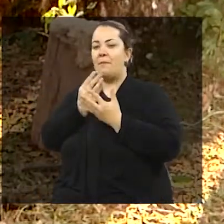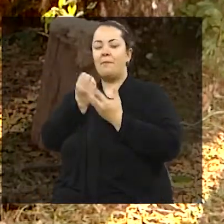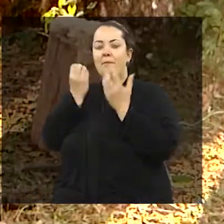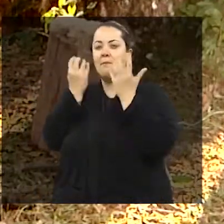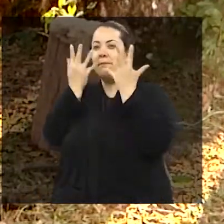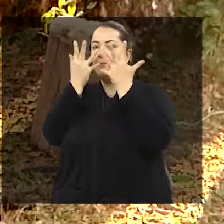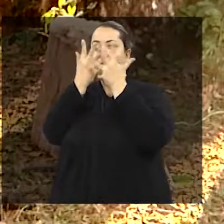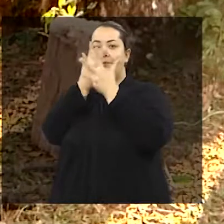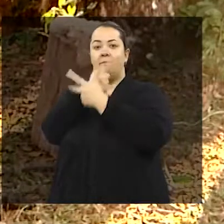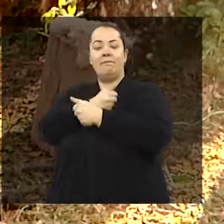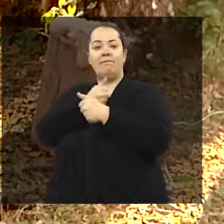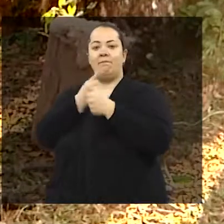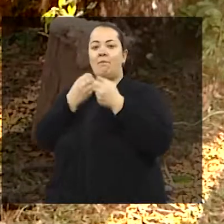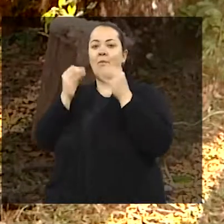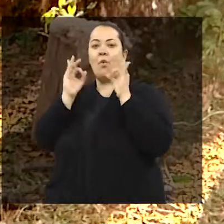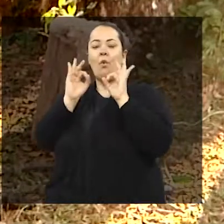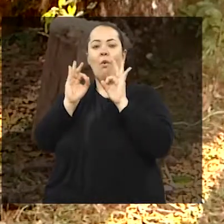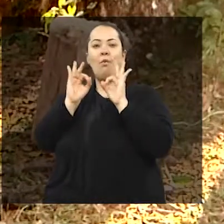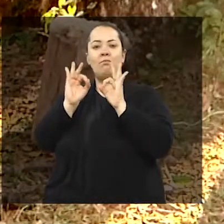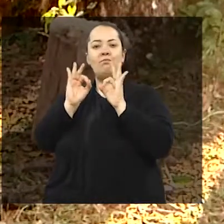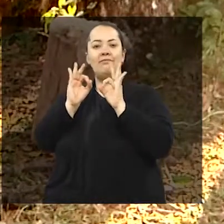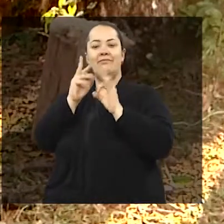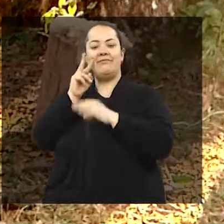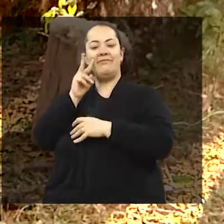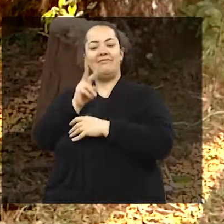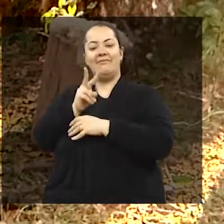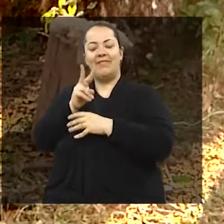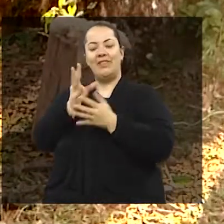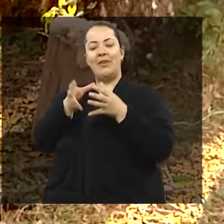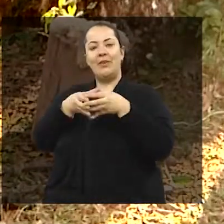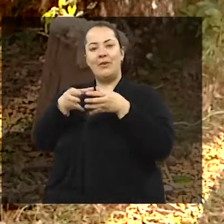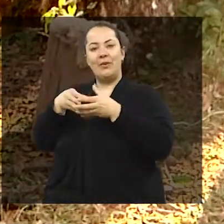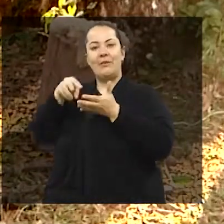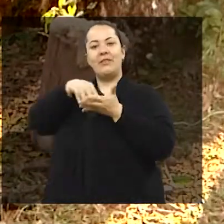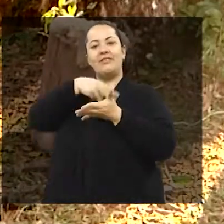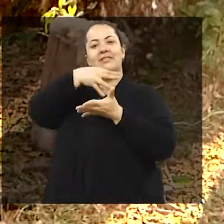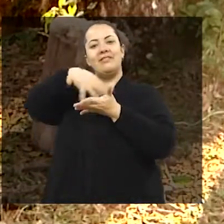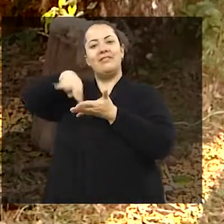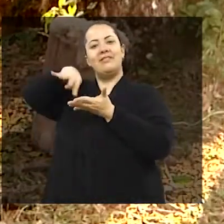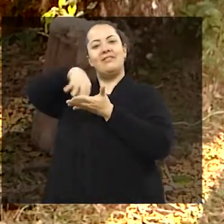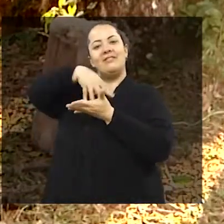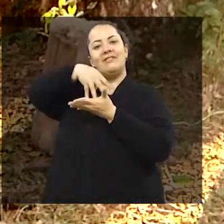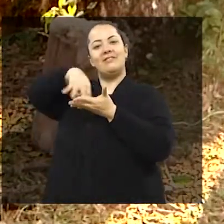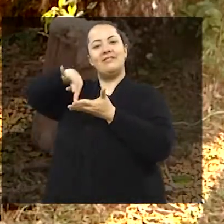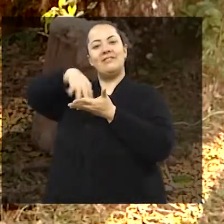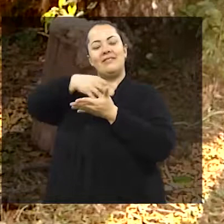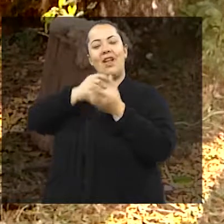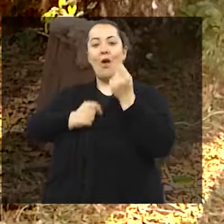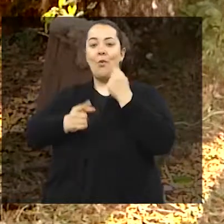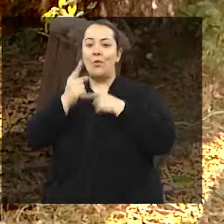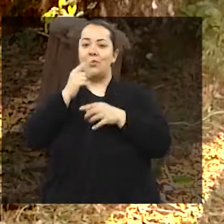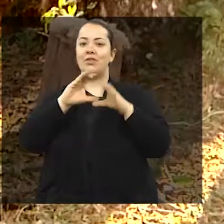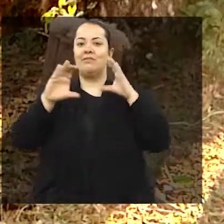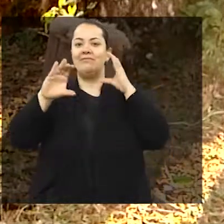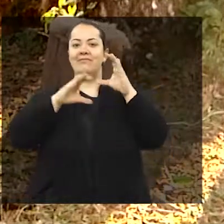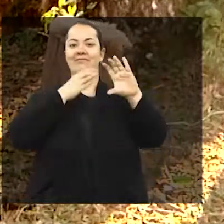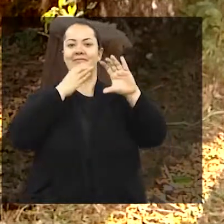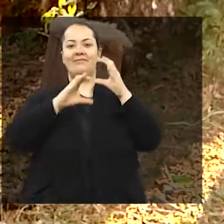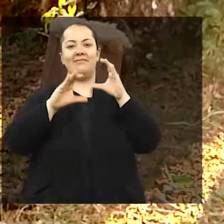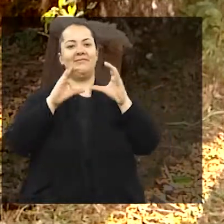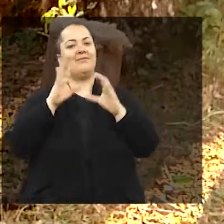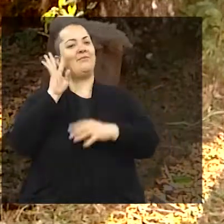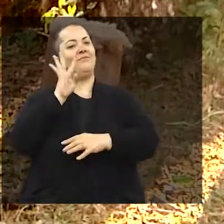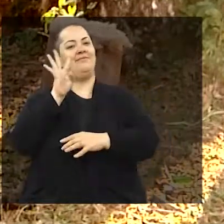então foram cinco anos de acampamento no seminário onde que foram trazidos desde o primeiro